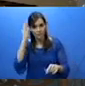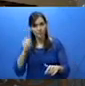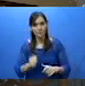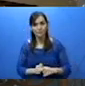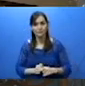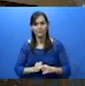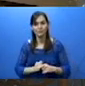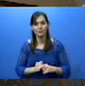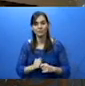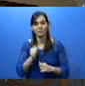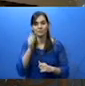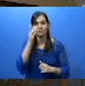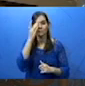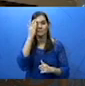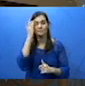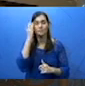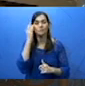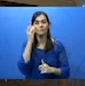Vamos para a próxima.